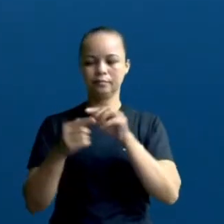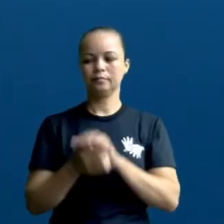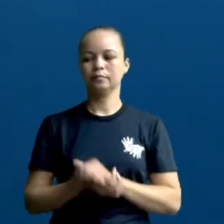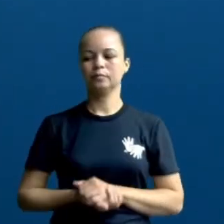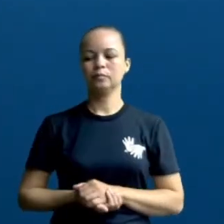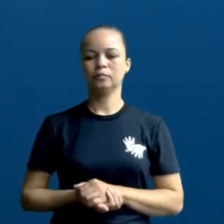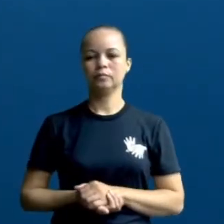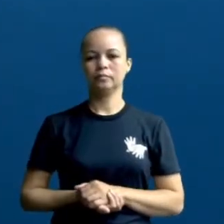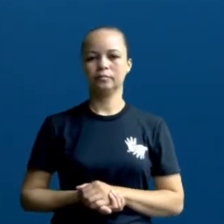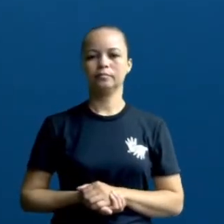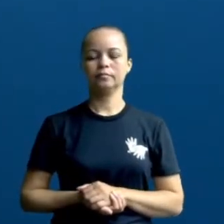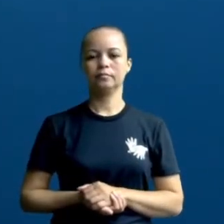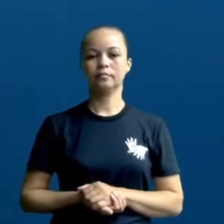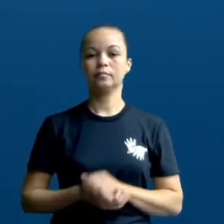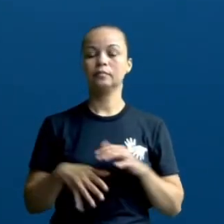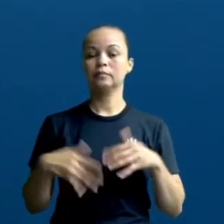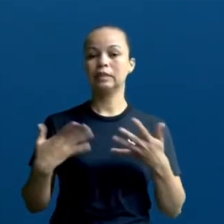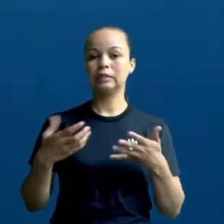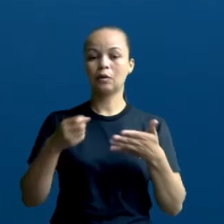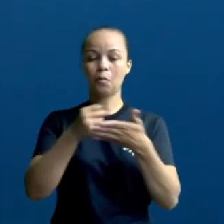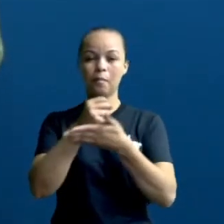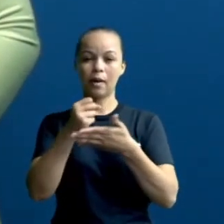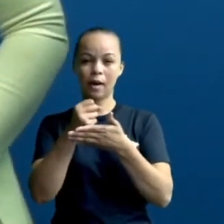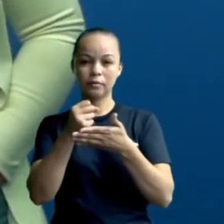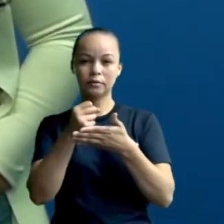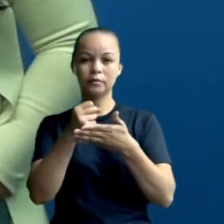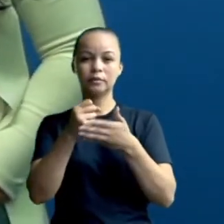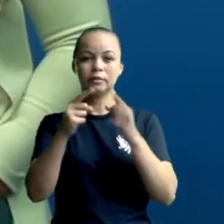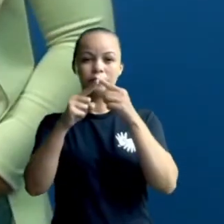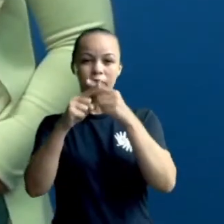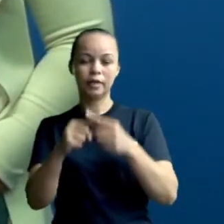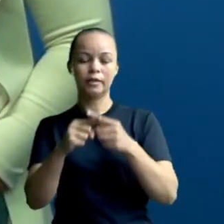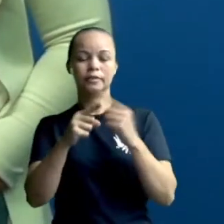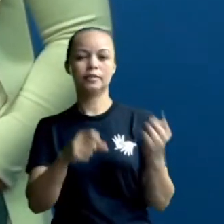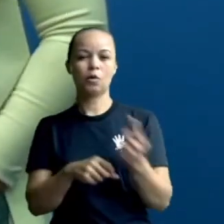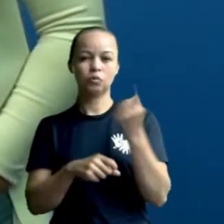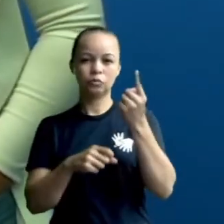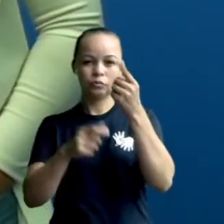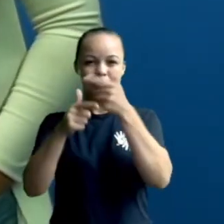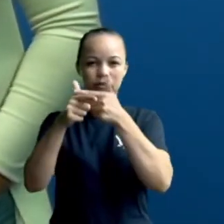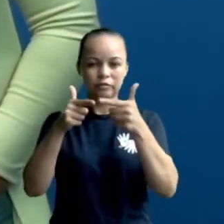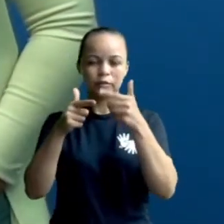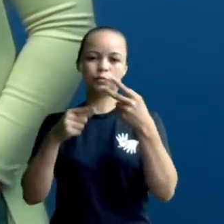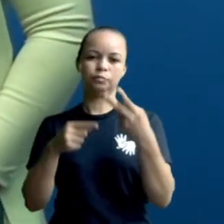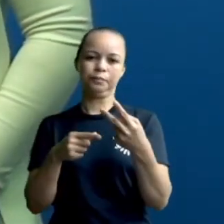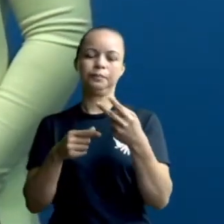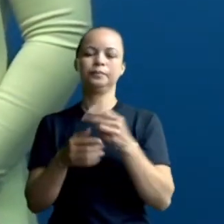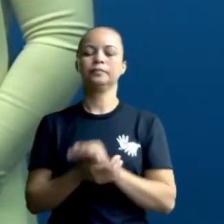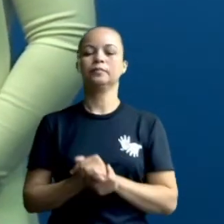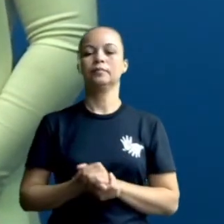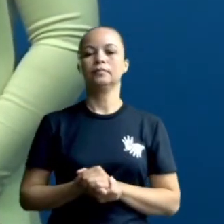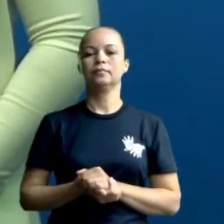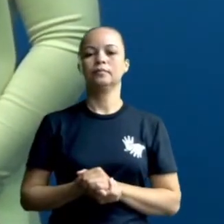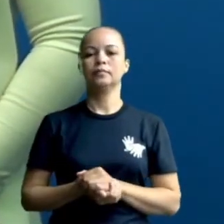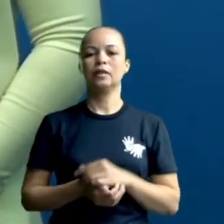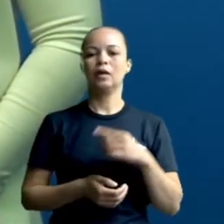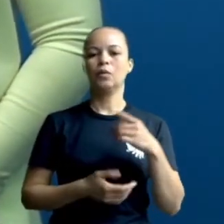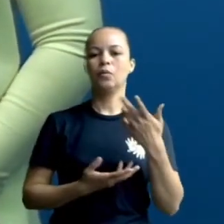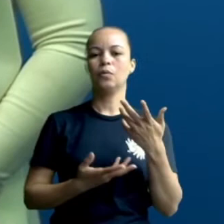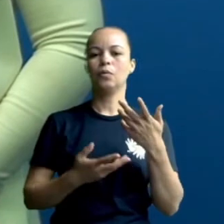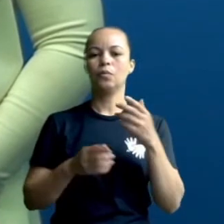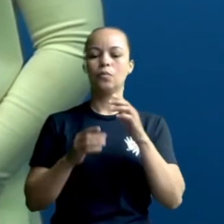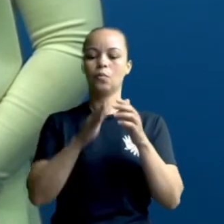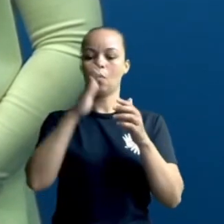área do triângulo. Então, base vezes altura dividido por 2. Um lado tinha o